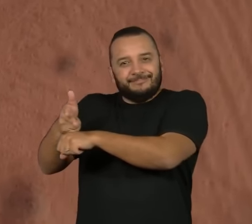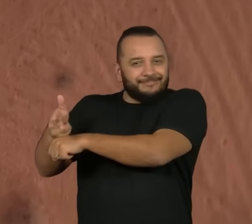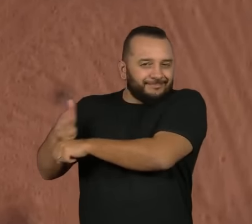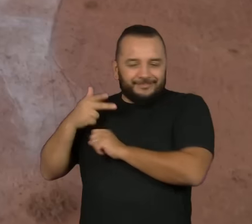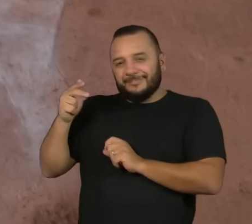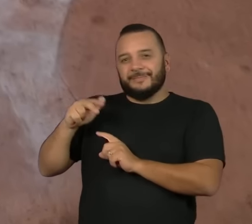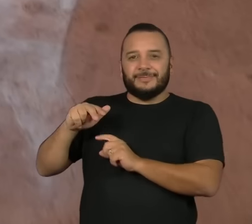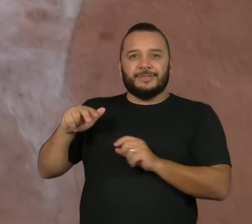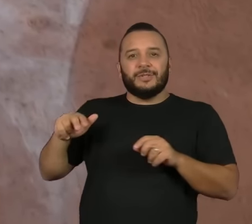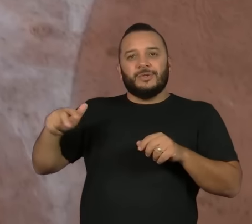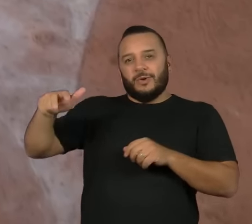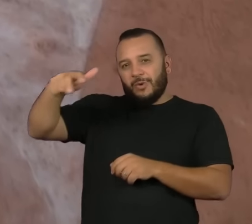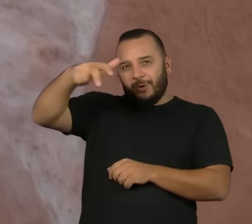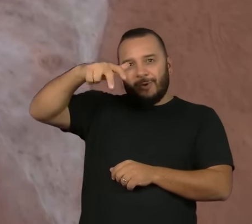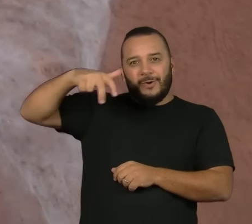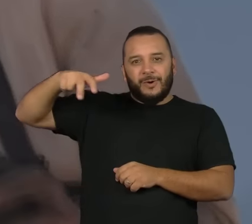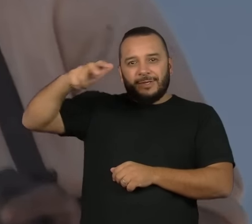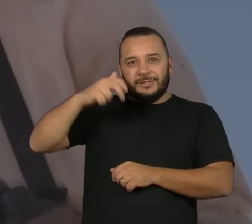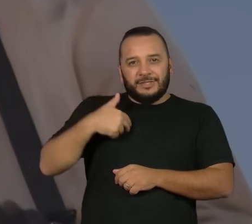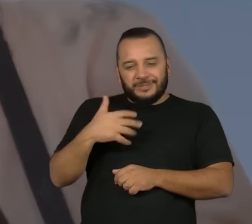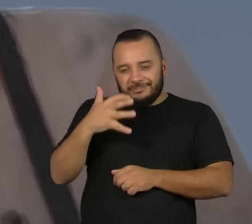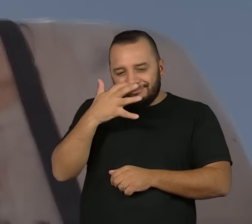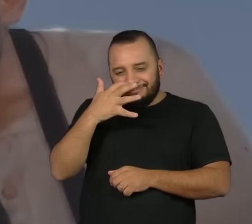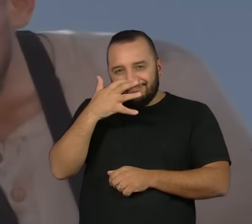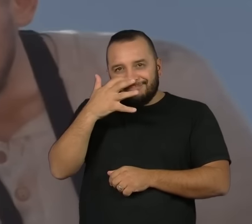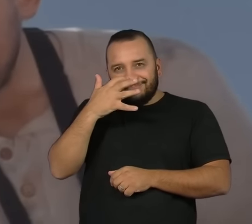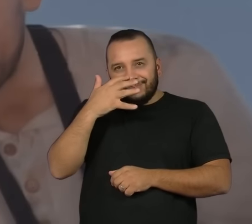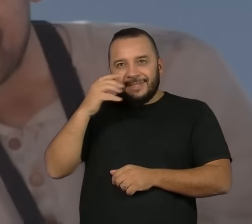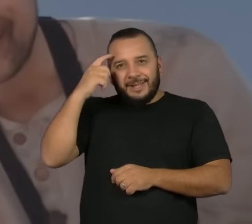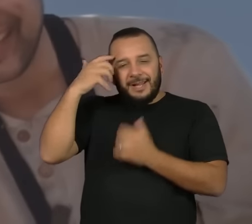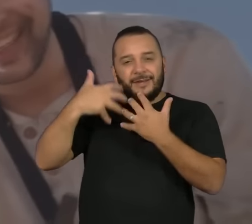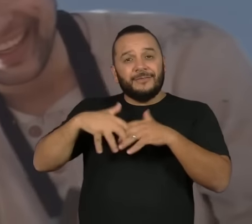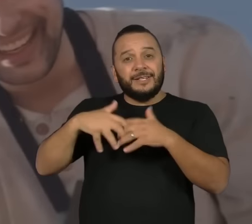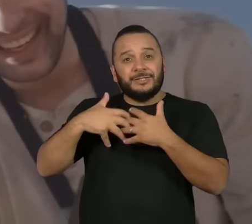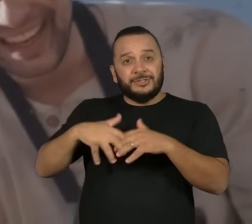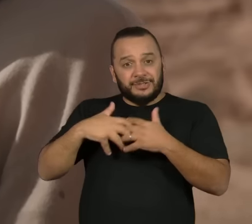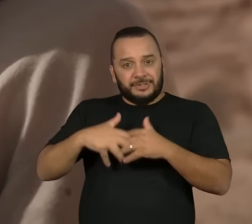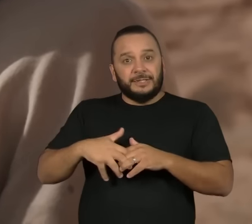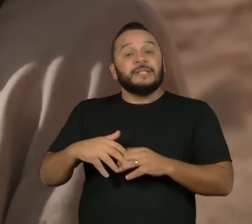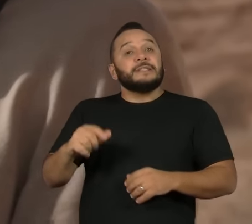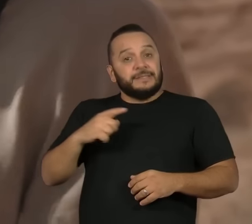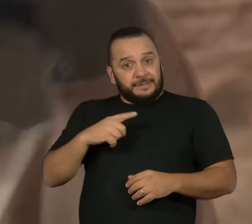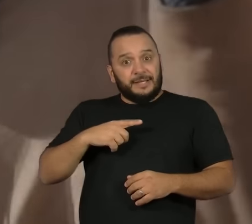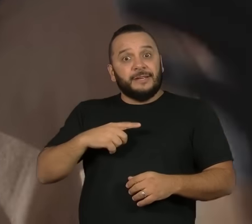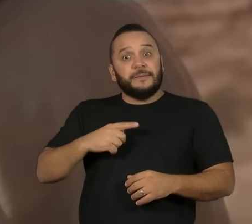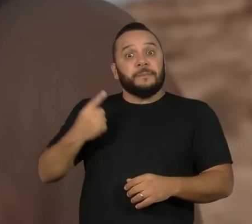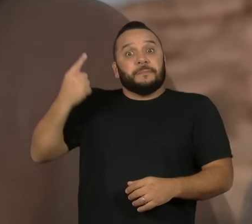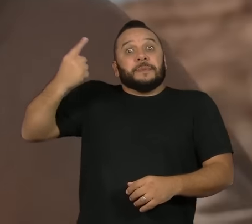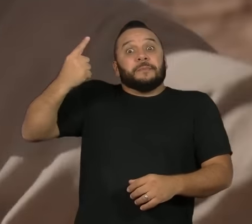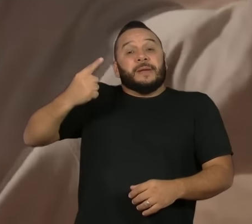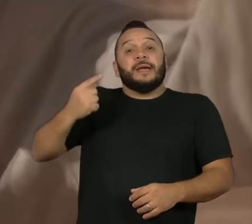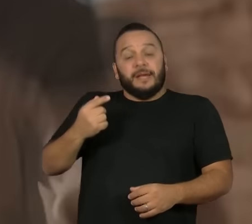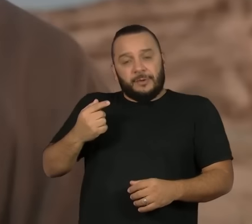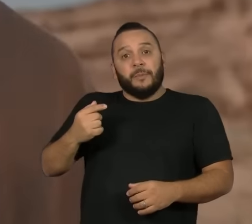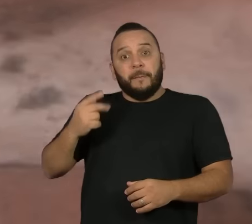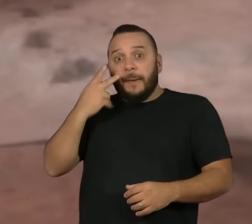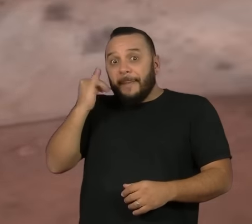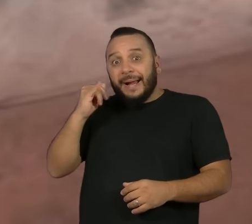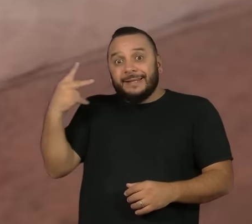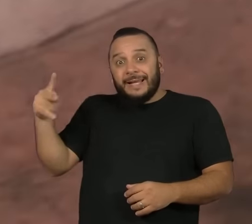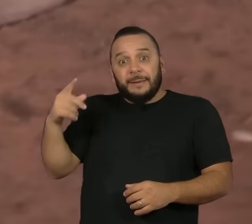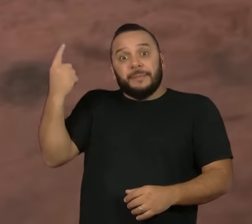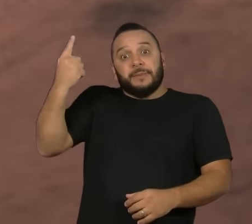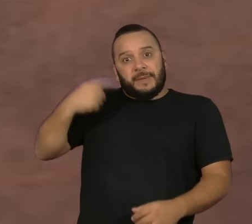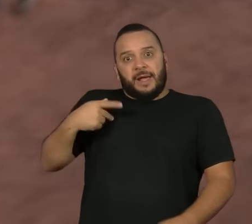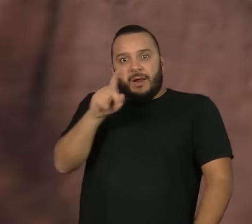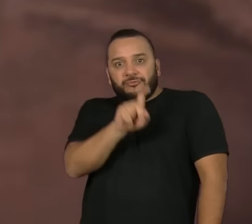nos encantam e fazem refletir. Filho de um dos primeiros grafiteiros de Nova York, David Popa, que